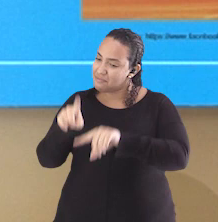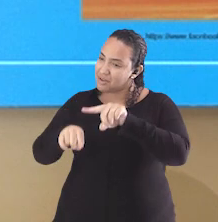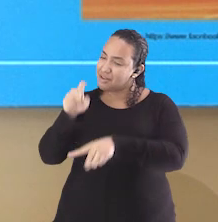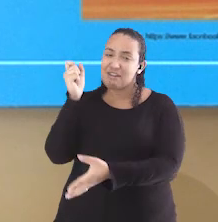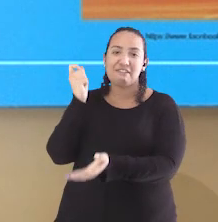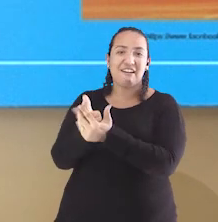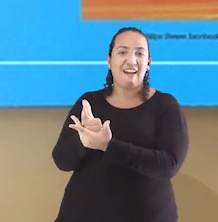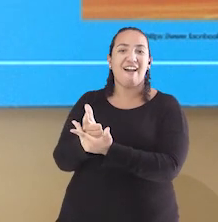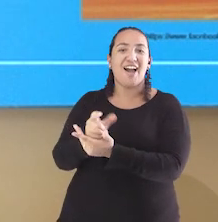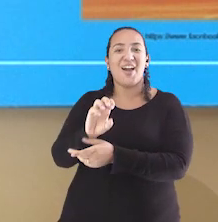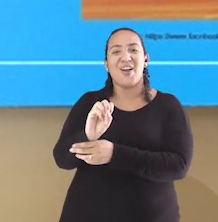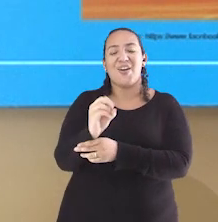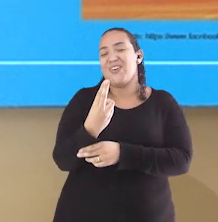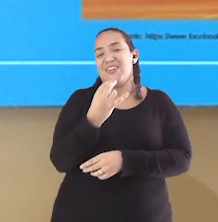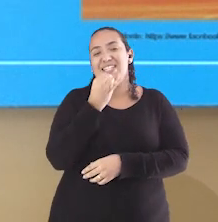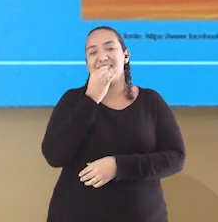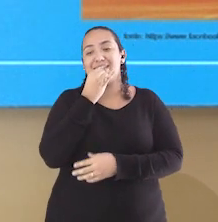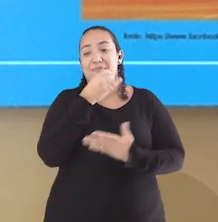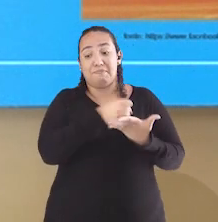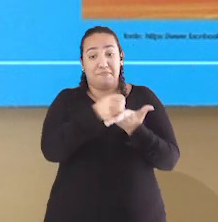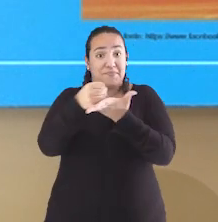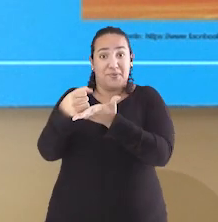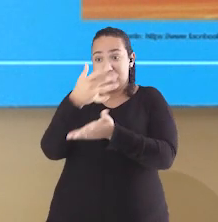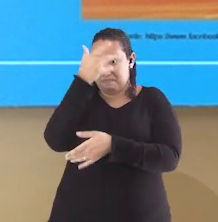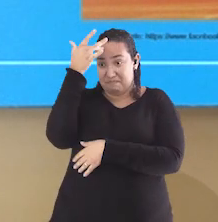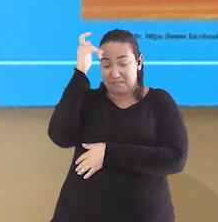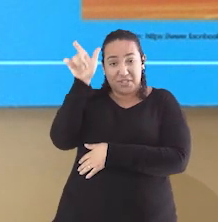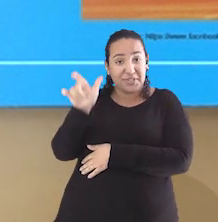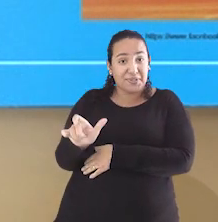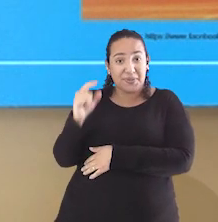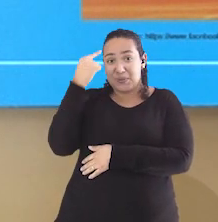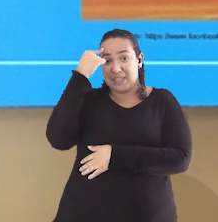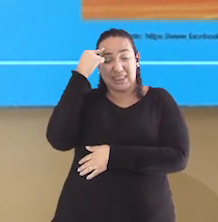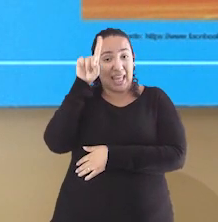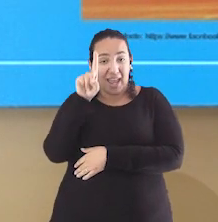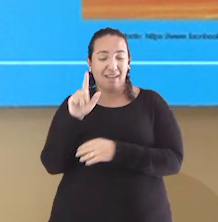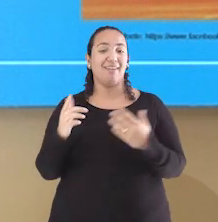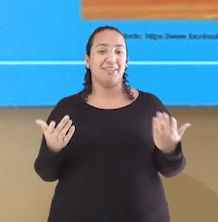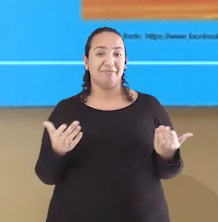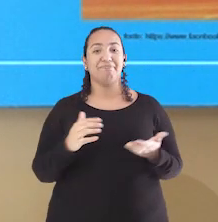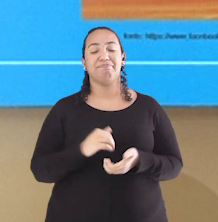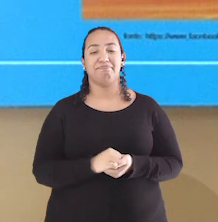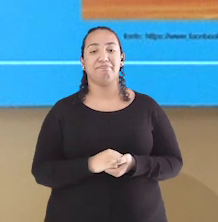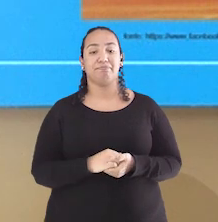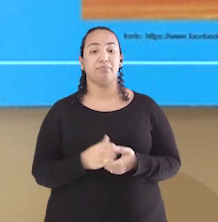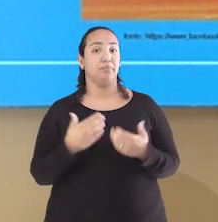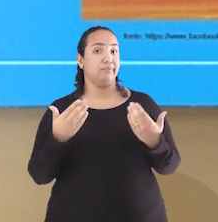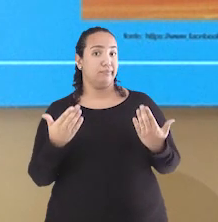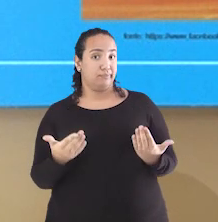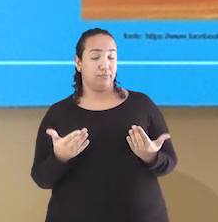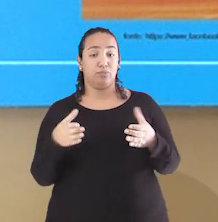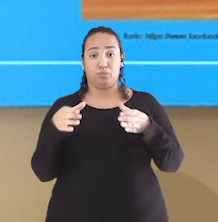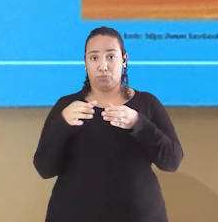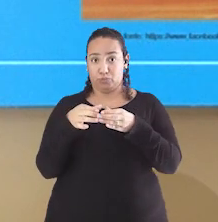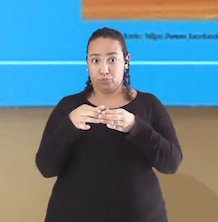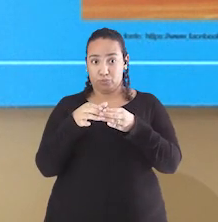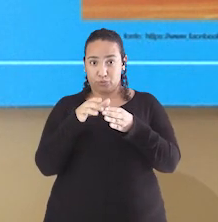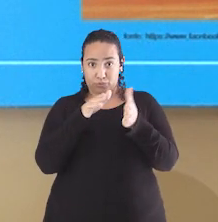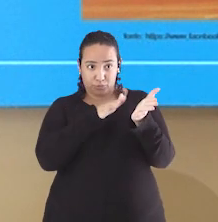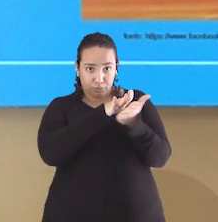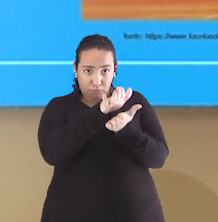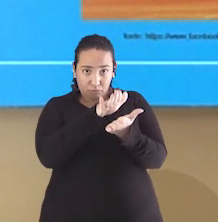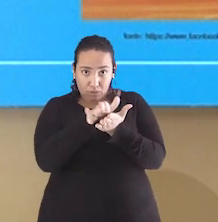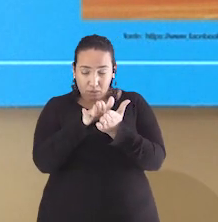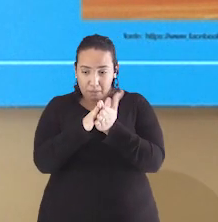o produto, contrate um serviço, apoie uma pessoa ou uma ideia, etc. Os publicitários, ou